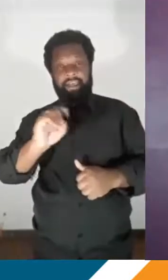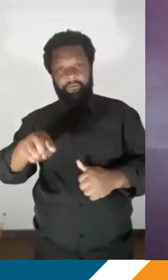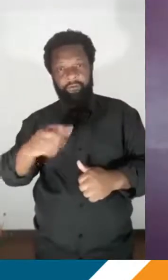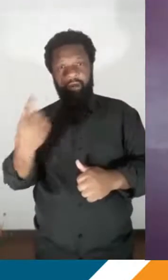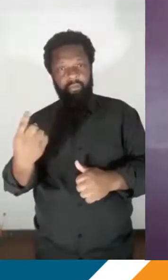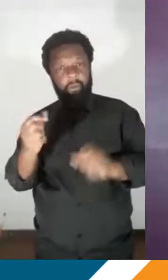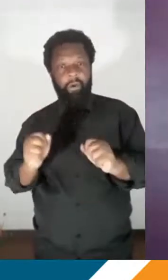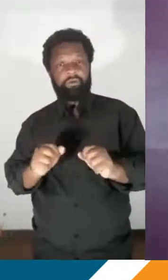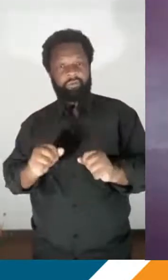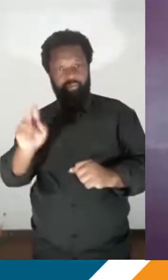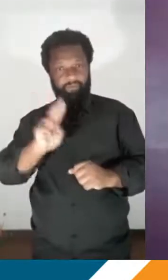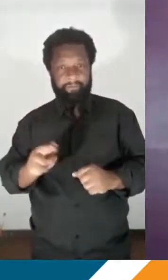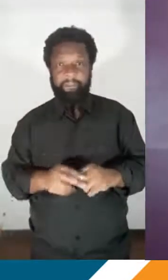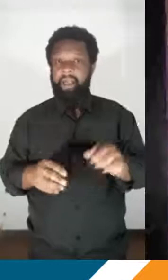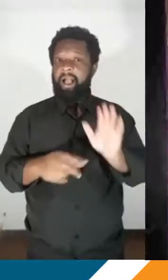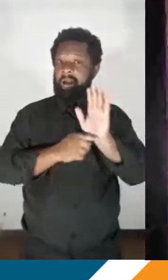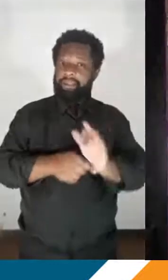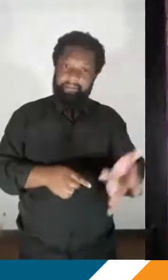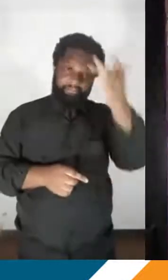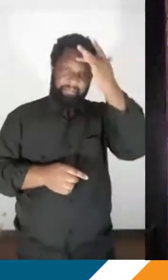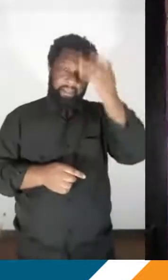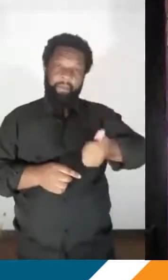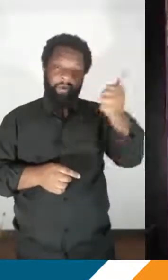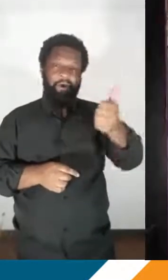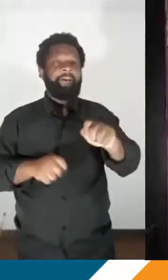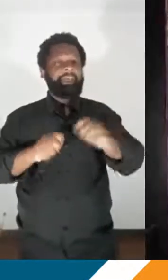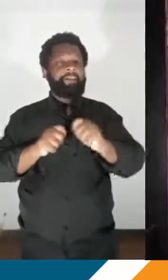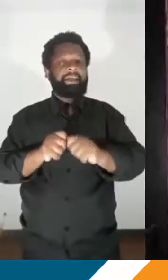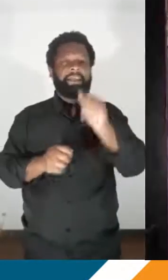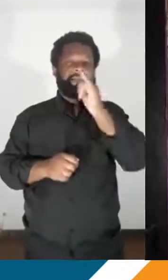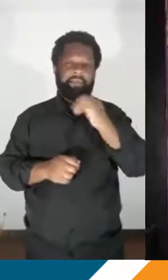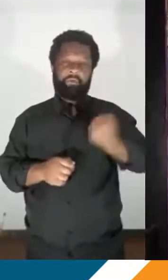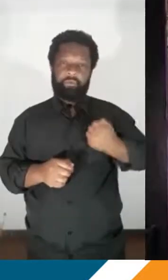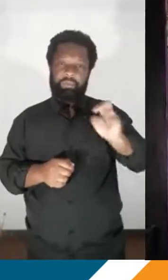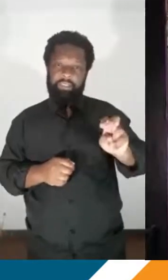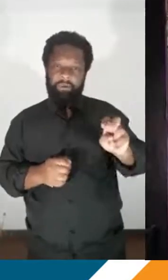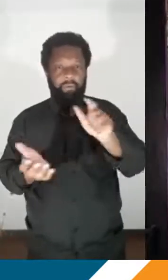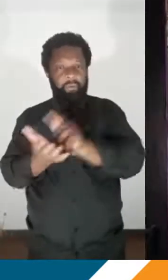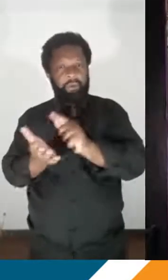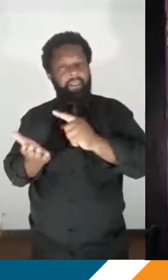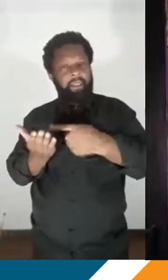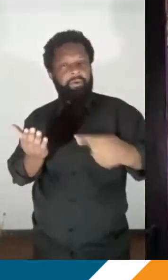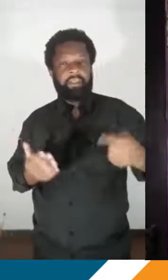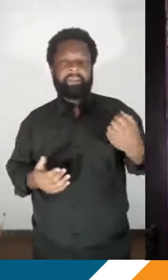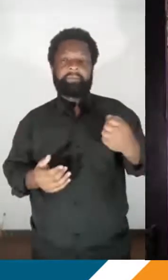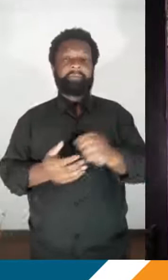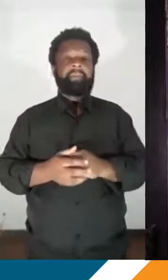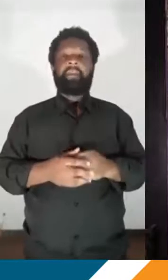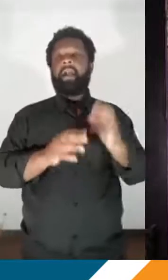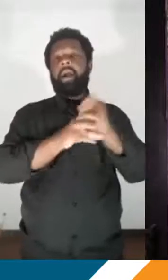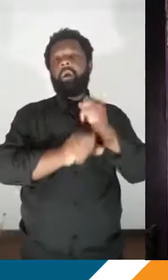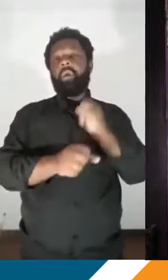consigo manusear facilmente, ok? Para fixar esse conteúdo, vamos fazer o exemplo 5 da página 83, que